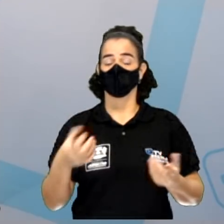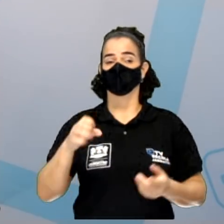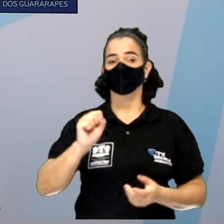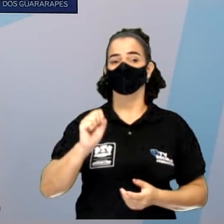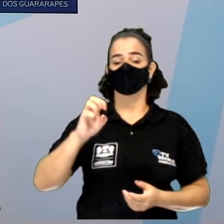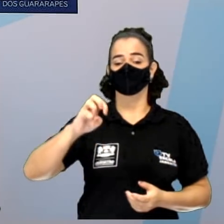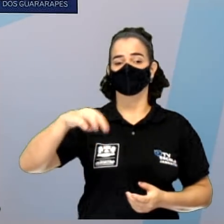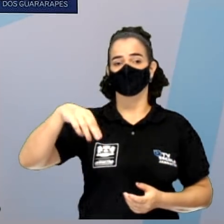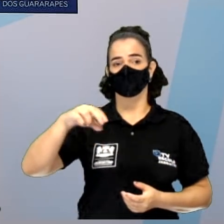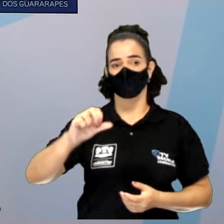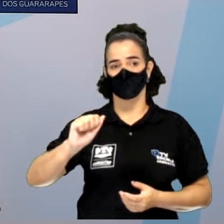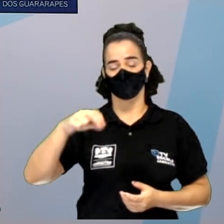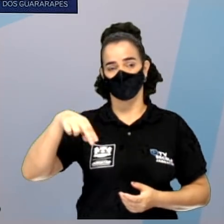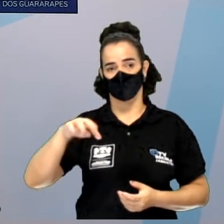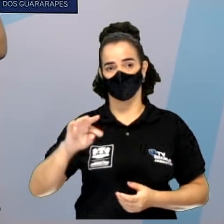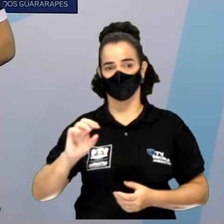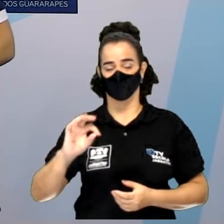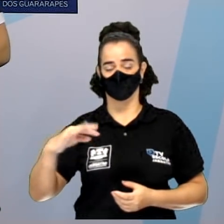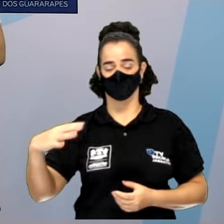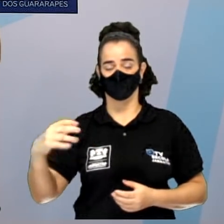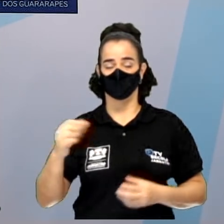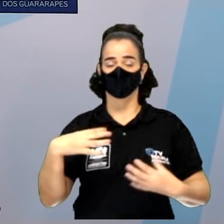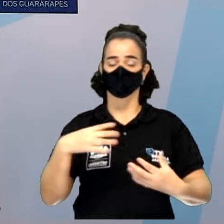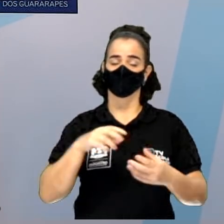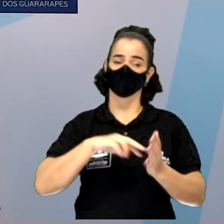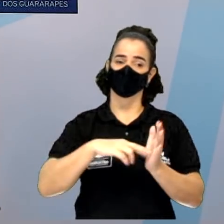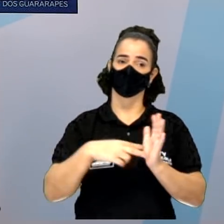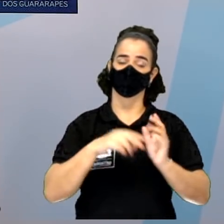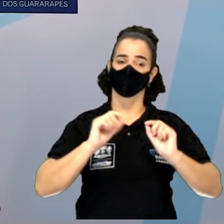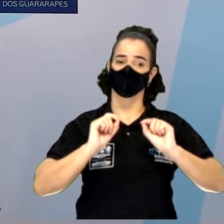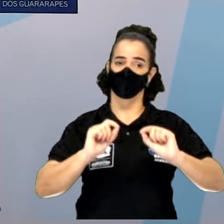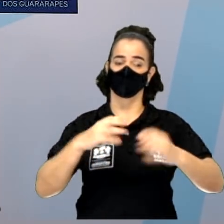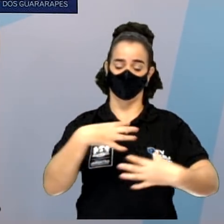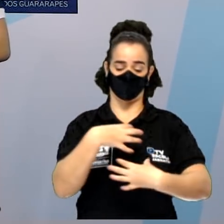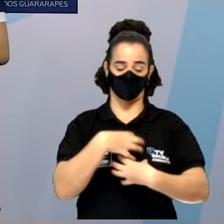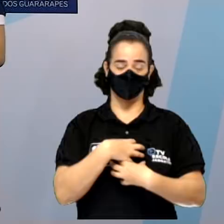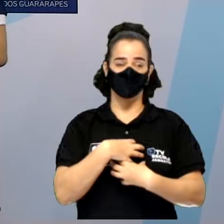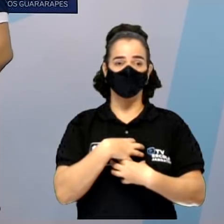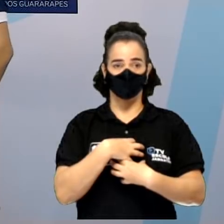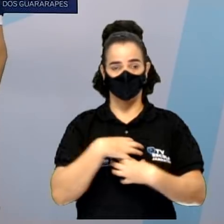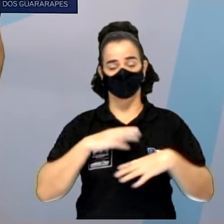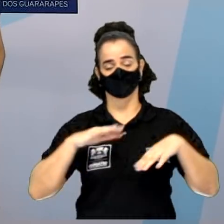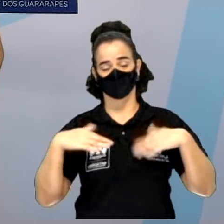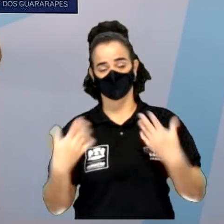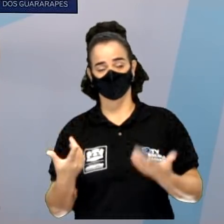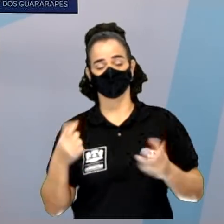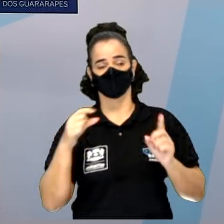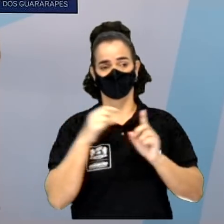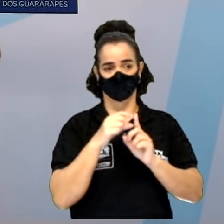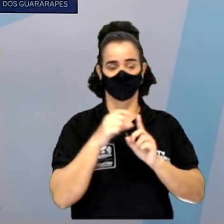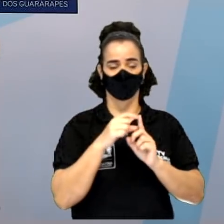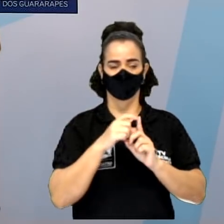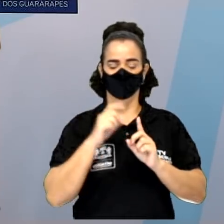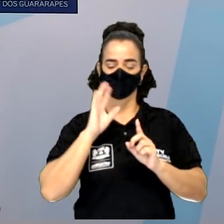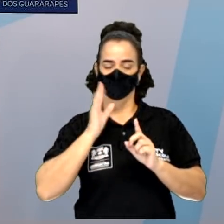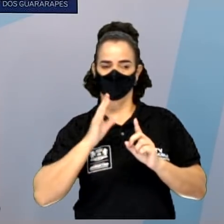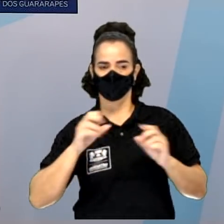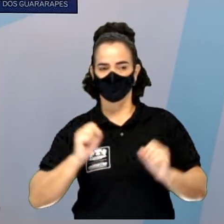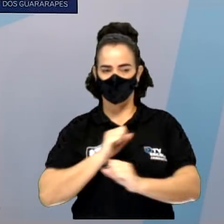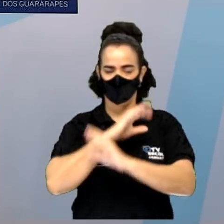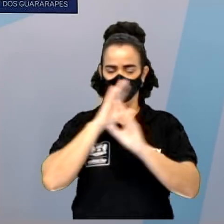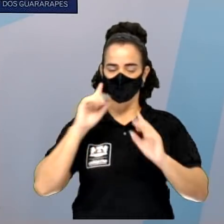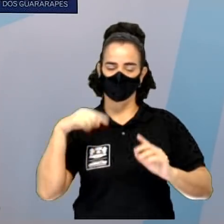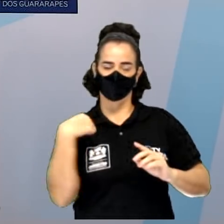quê? Sentido. Então, o que a gente vai ter que avaliar aí, pessoal? Essa palavrinha semântica já deixa claro para a gente que não é uma